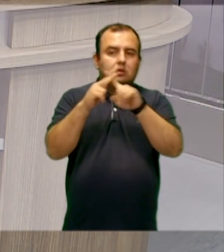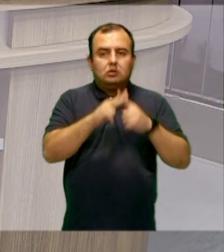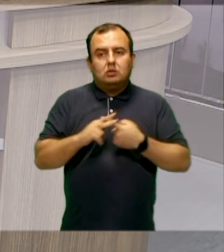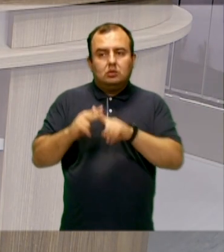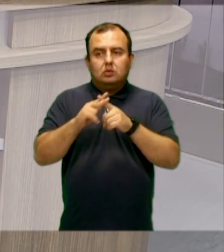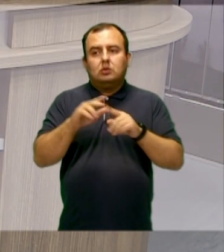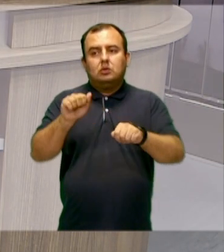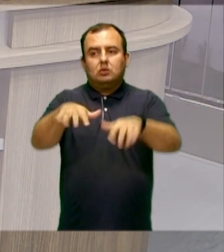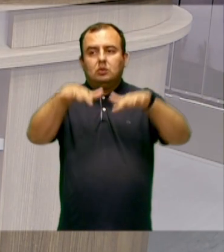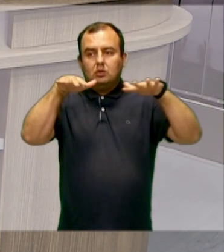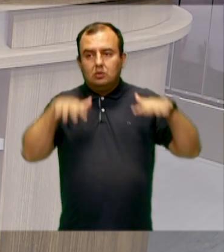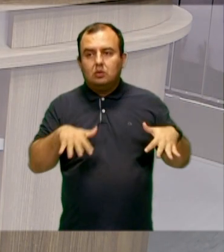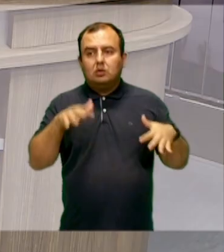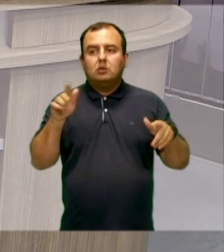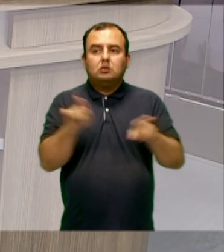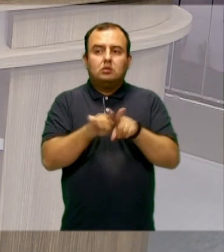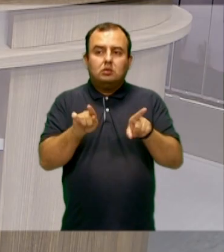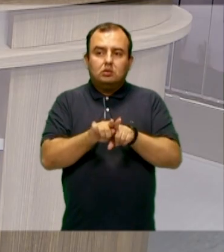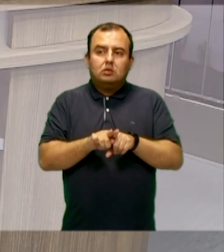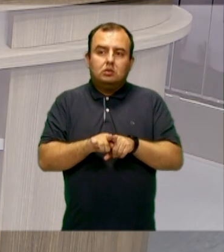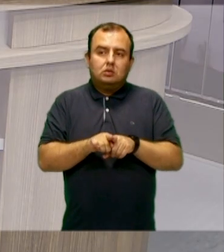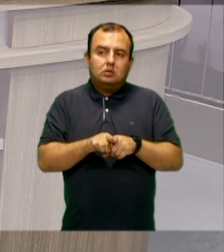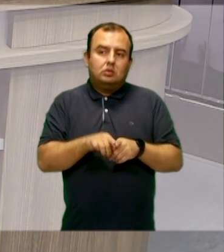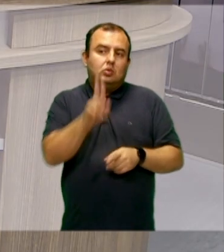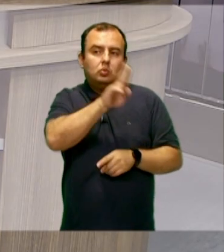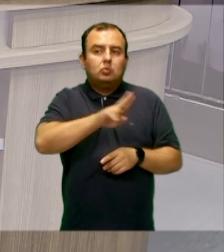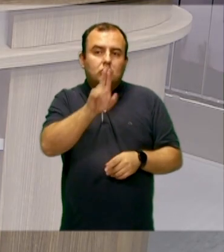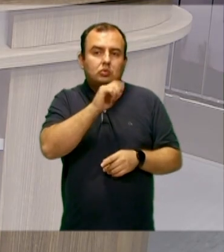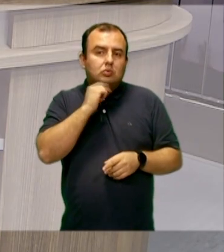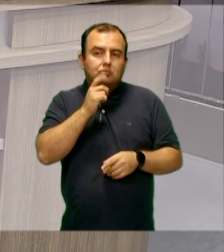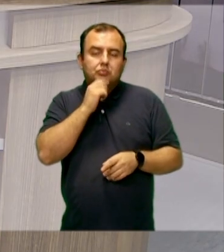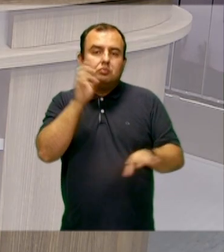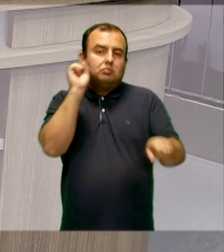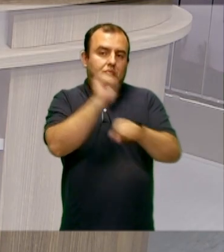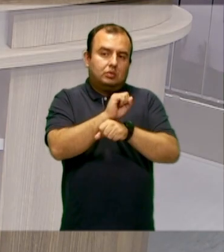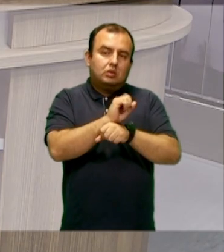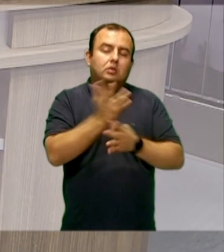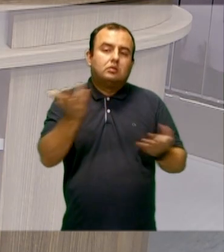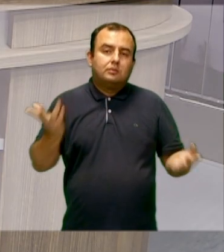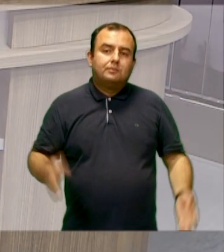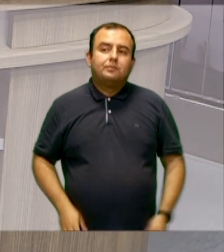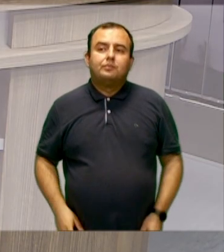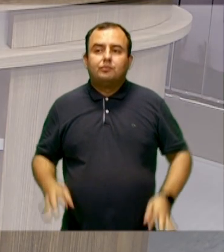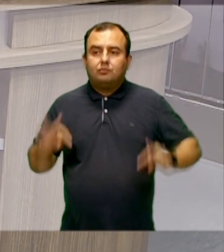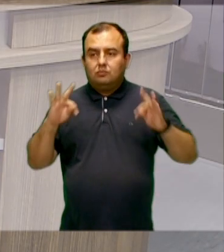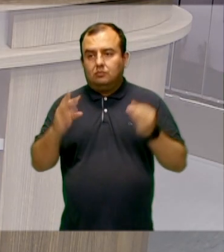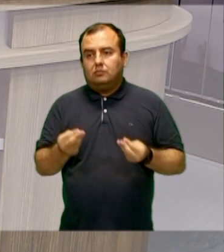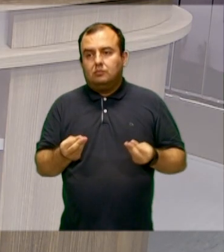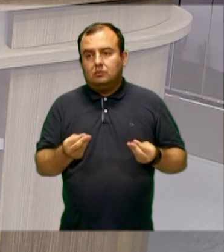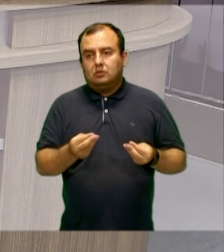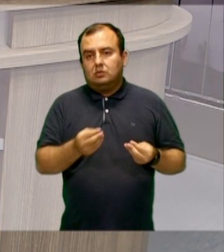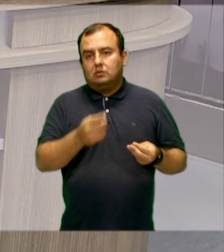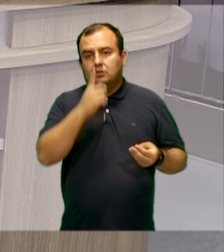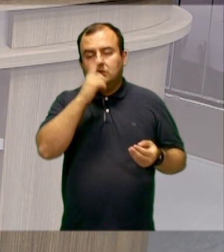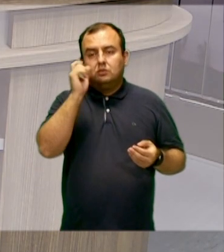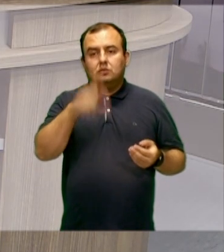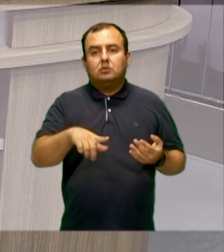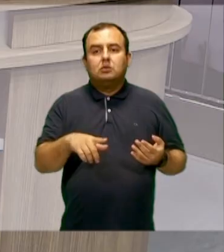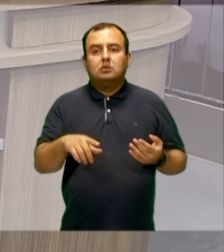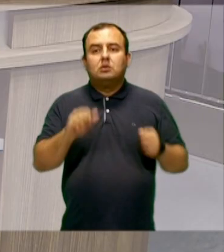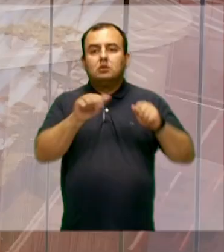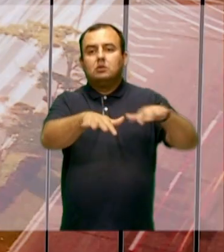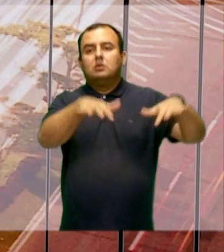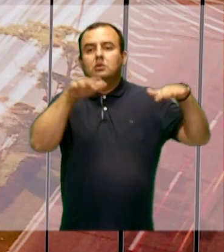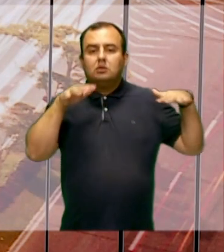do auditório, nosso auditório lá que não dá de usar, está inutilizável, né? Enfim... Tudo que está lá vai ser descartado. Gente, e